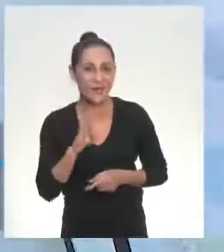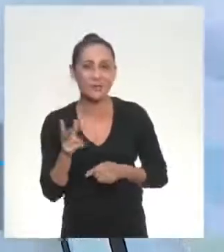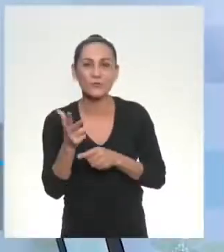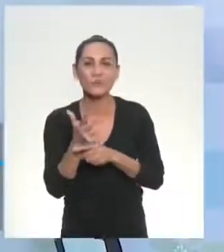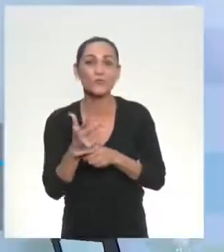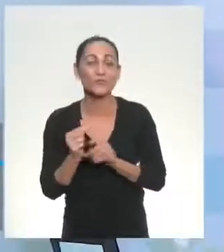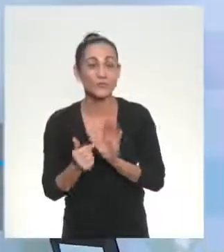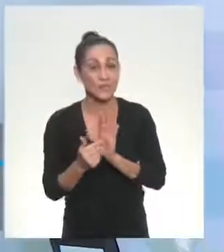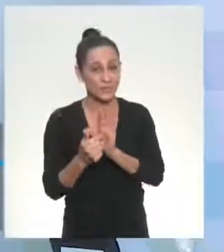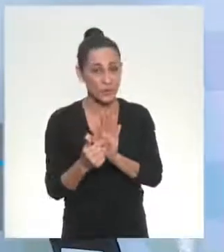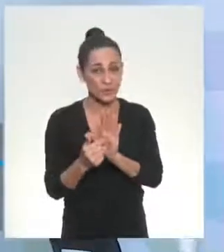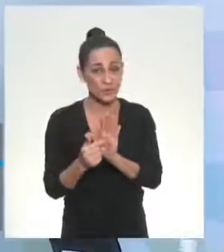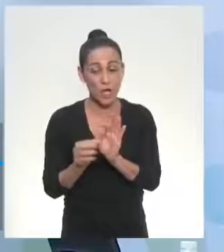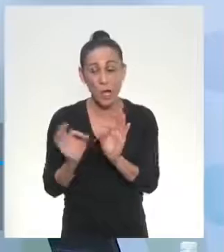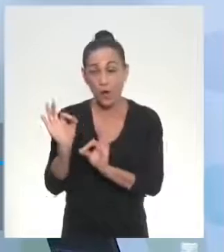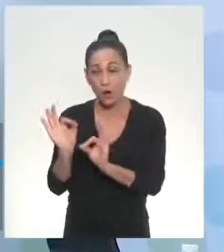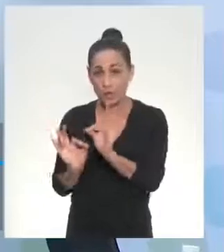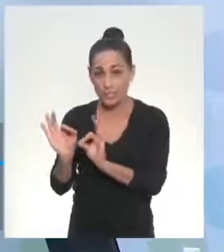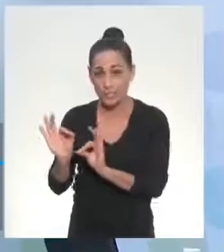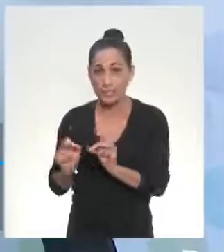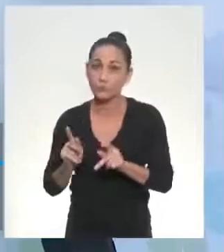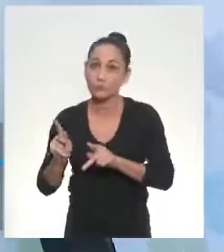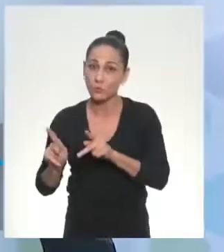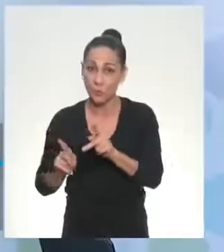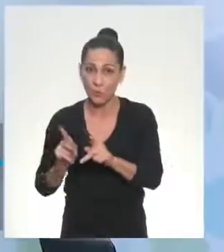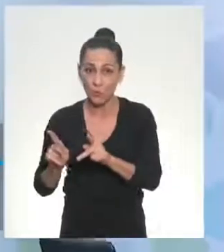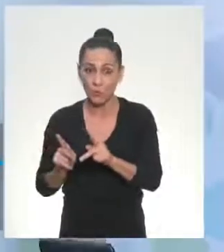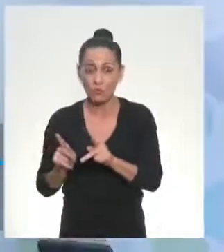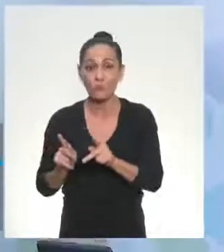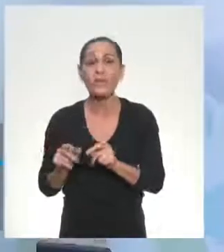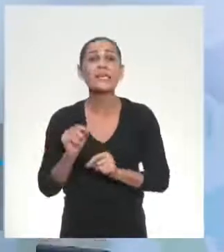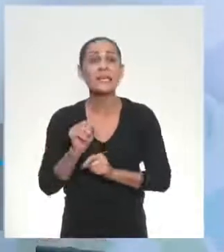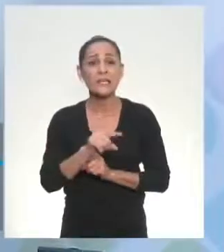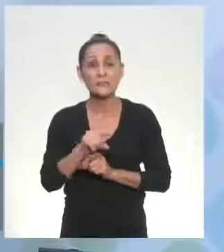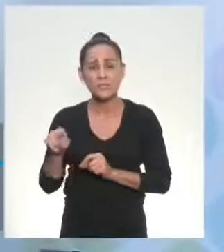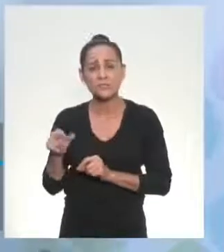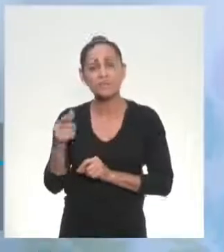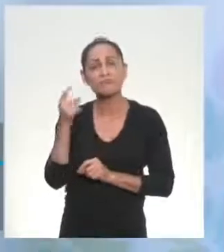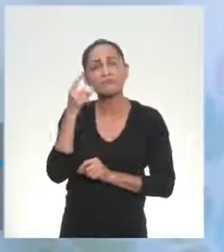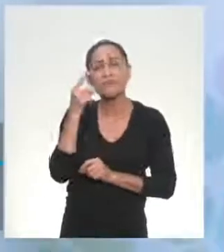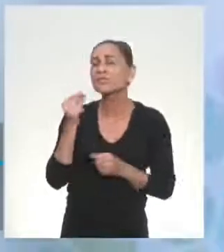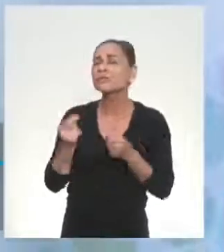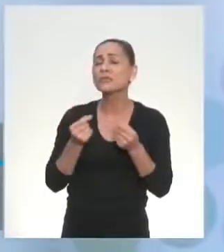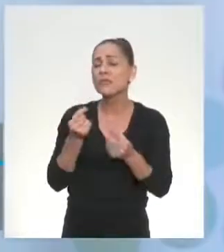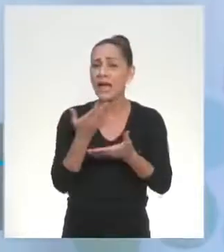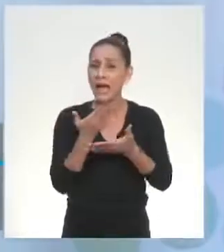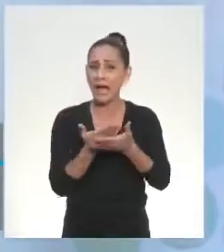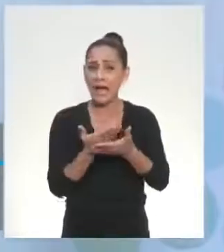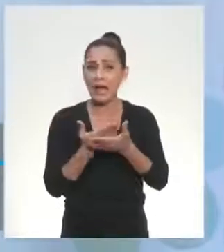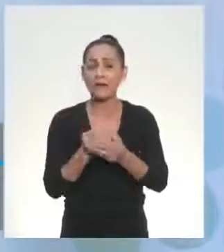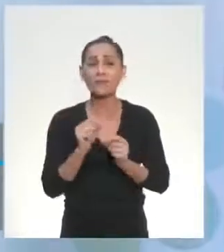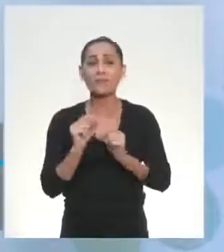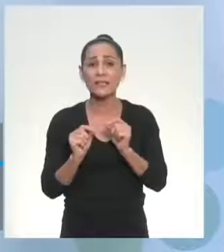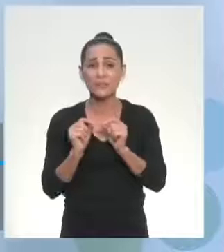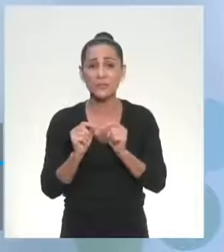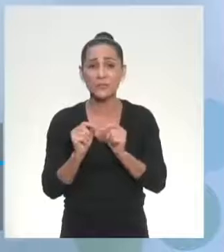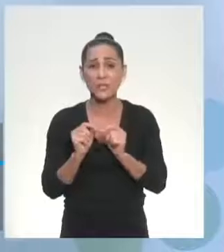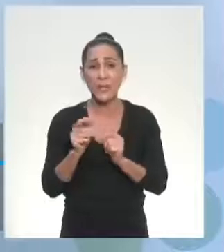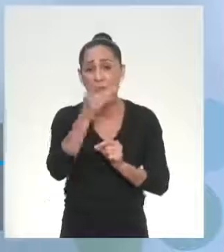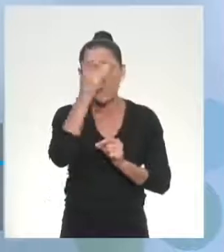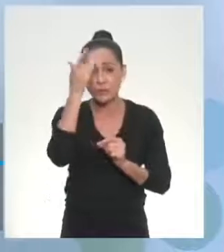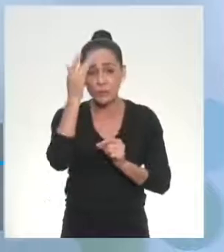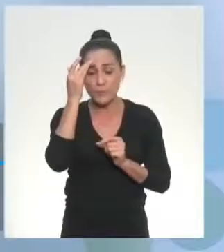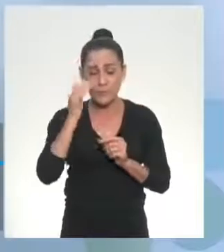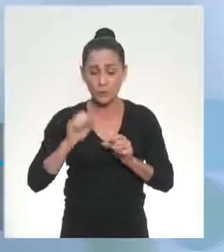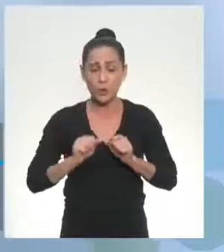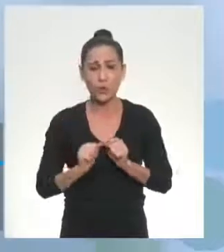mostra os arranjos populacionais, né? Mas aí vocês podem estar indagando, né? Pô, a aula fala sobre dispersão. E aí o professor